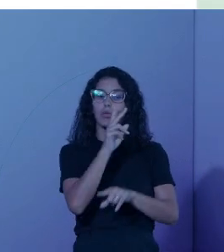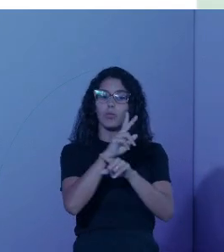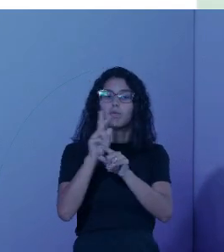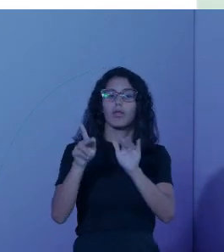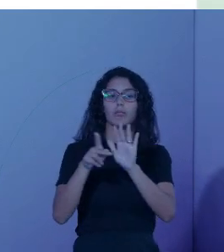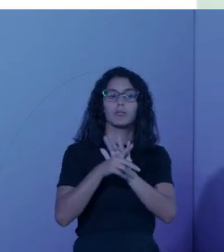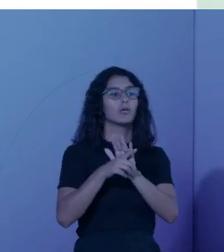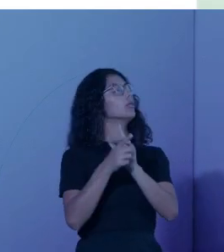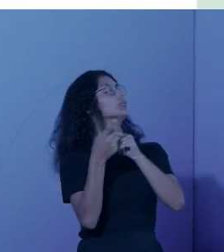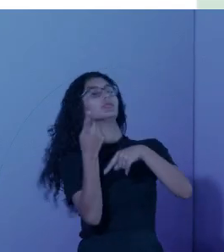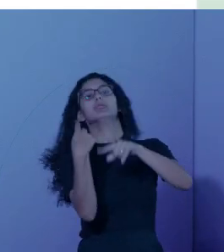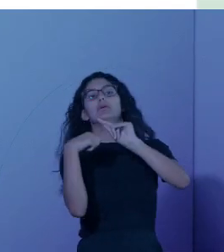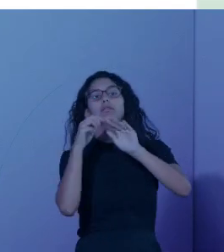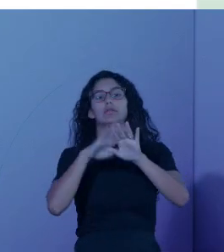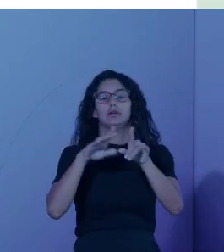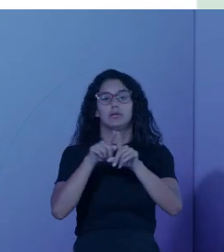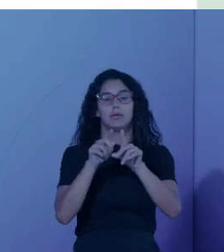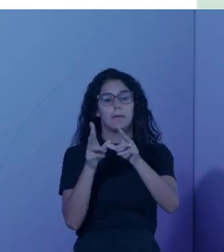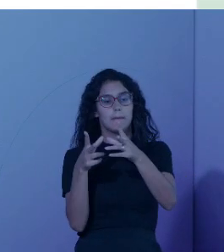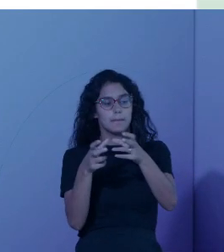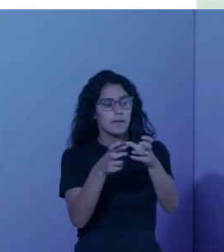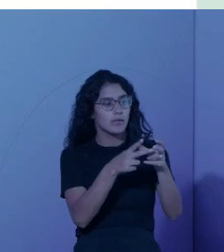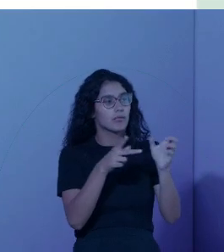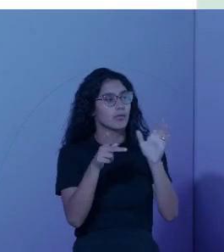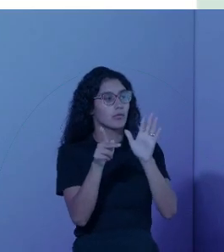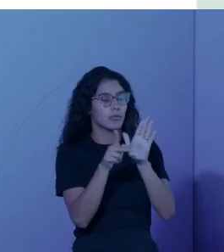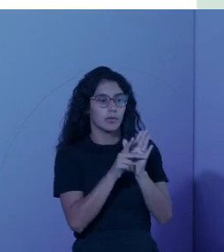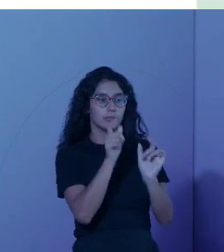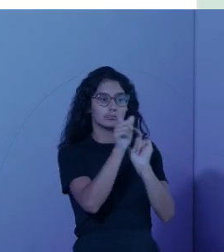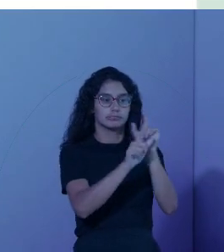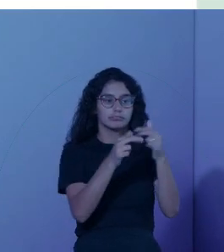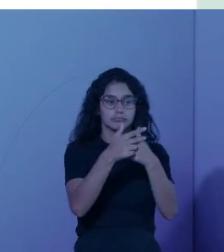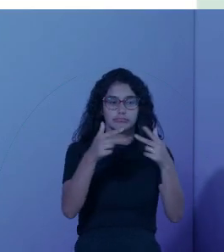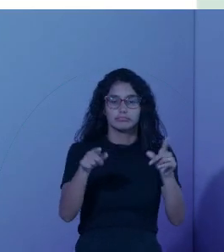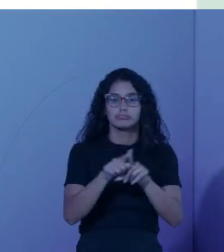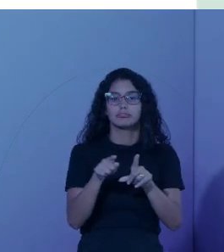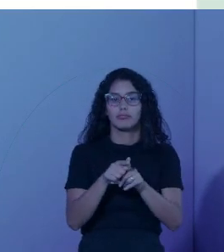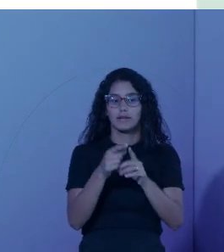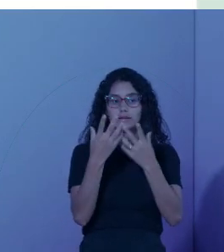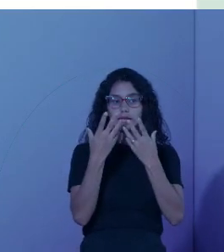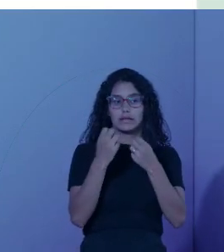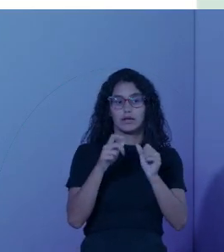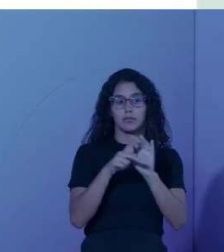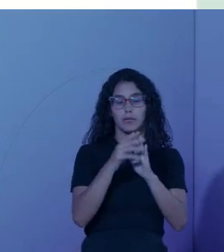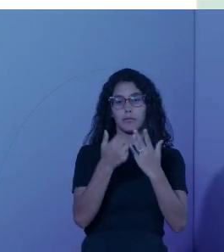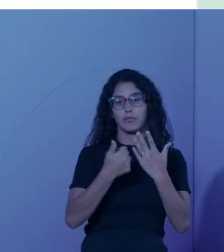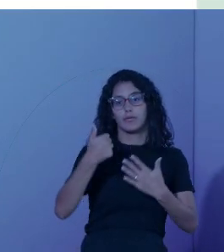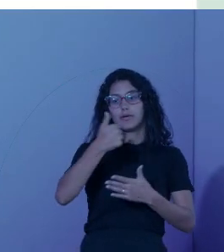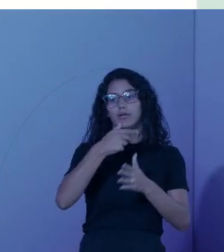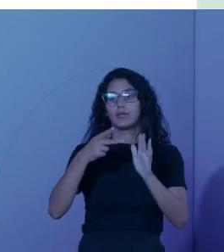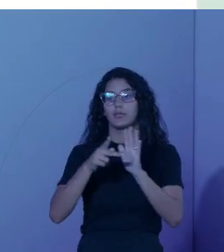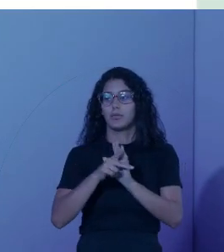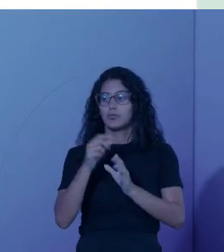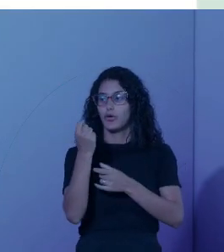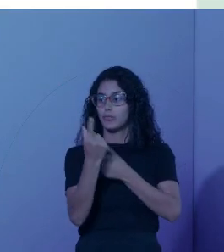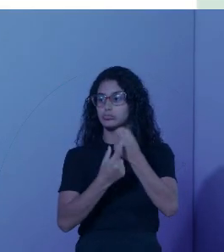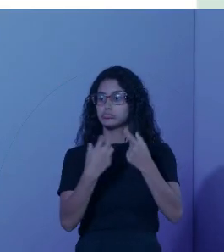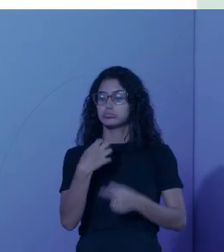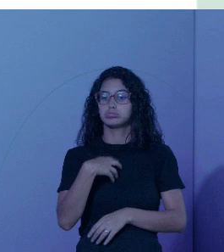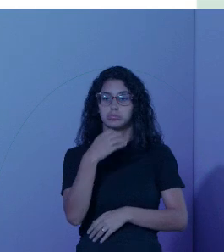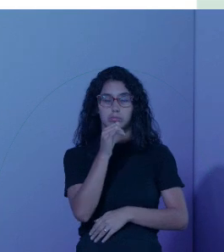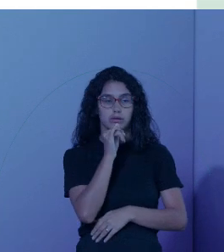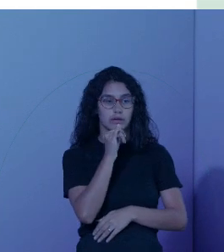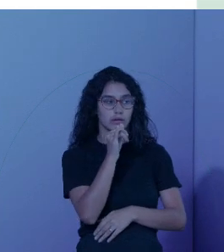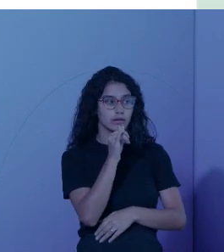sua magnitude de efeitos percebidos pelo paciente, e aceitabilidade e preferência em algumas situações, como, por